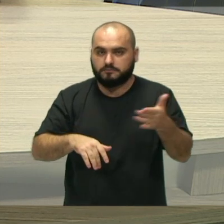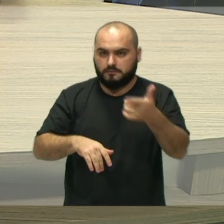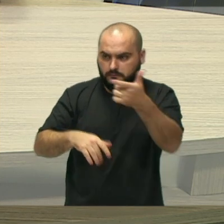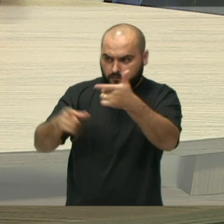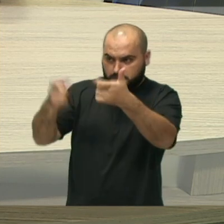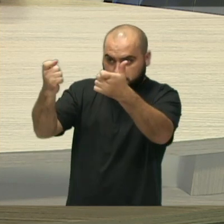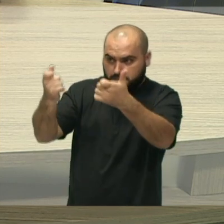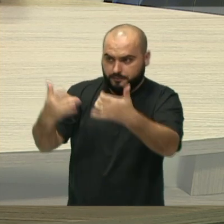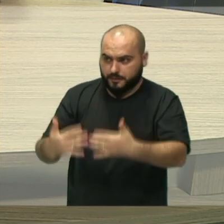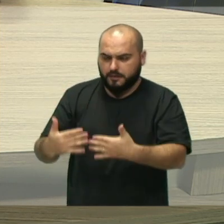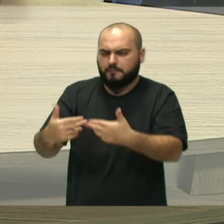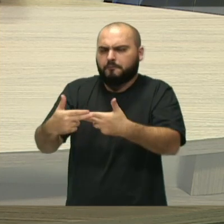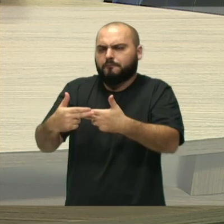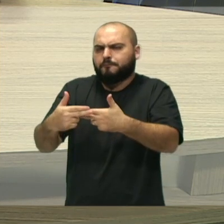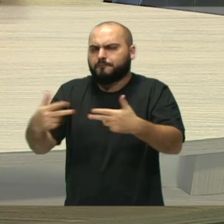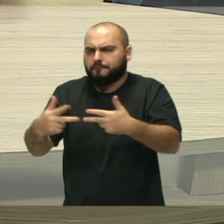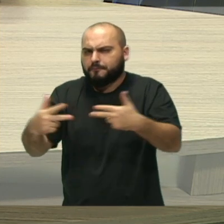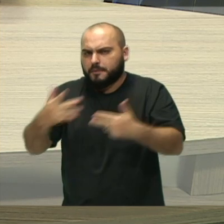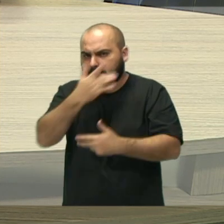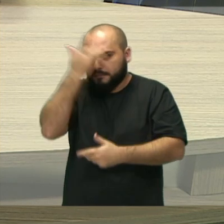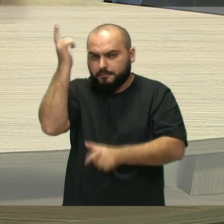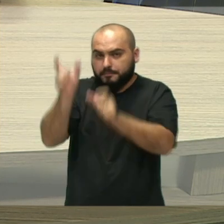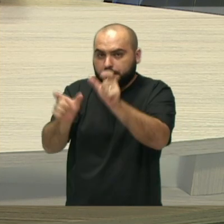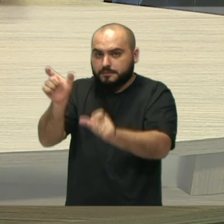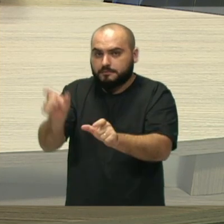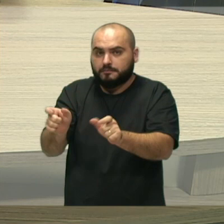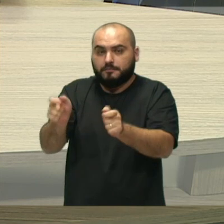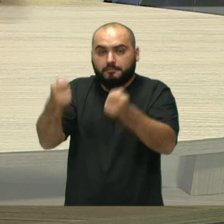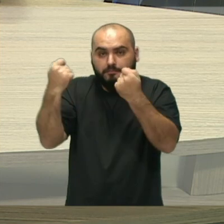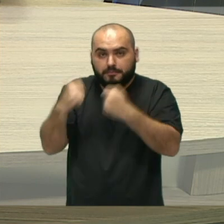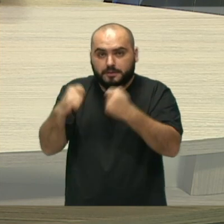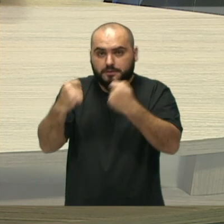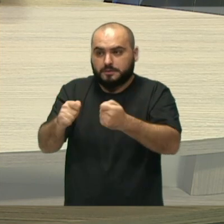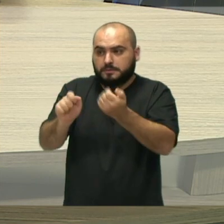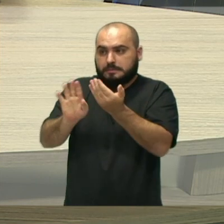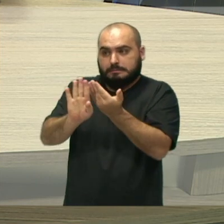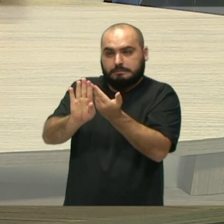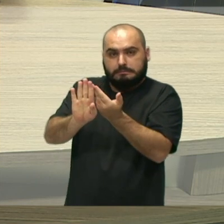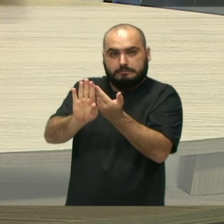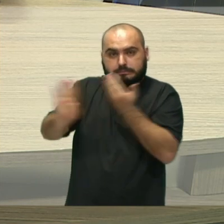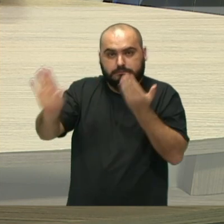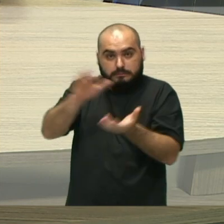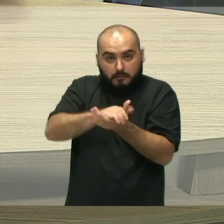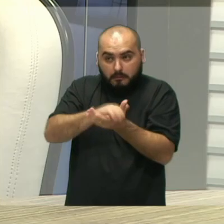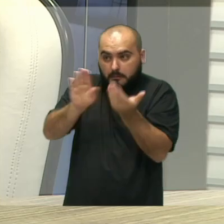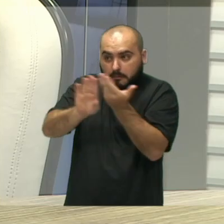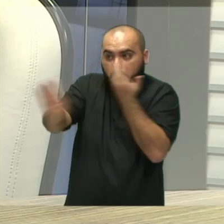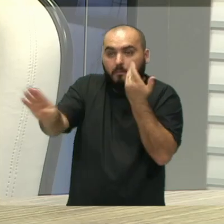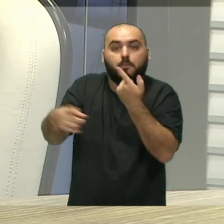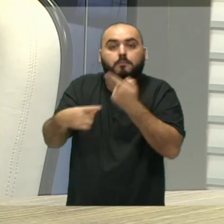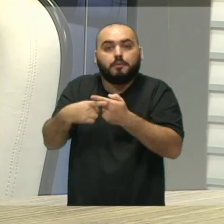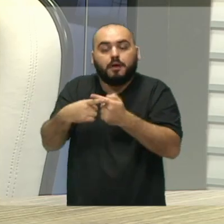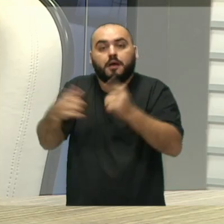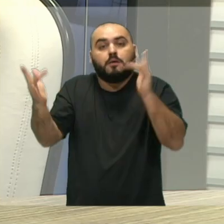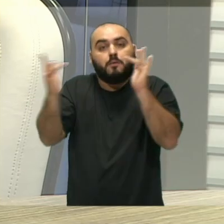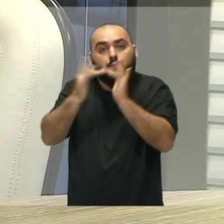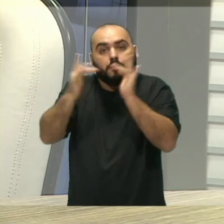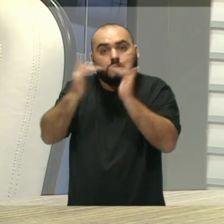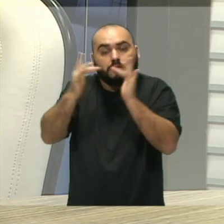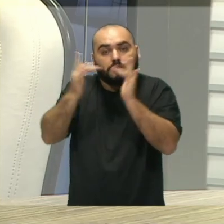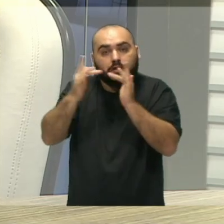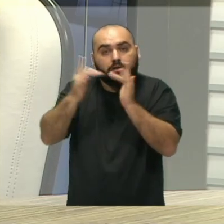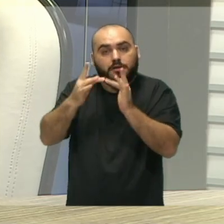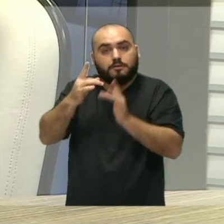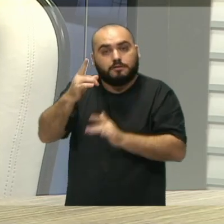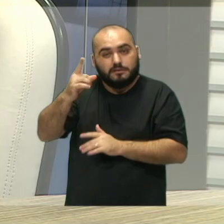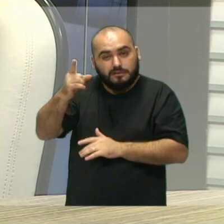muitas pessoas acabou tendo muita separação exatamente por as pessoas estarem verem que